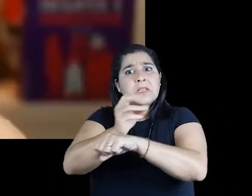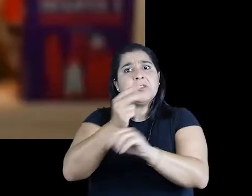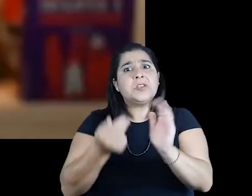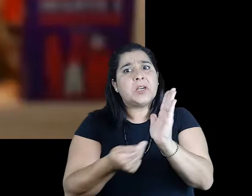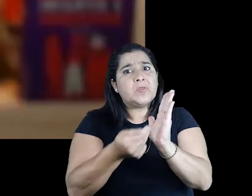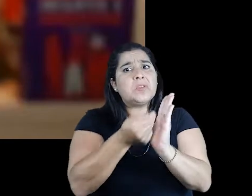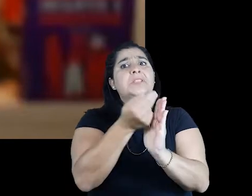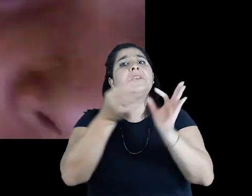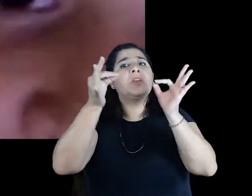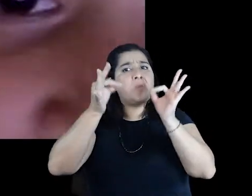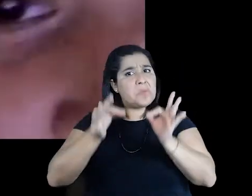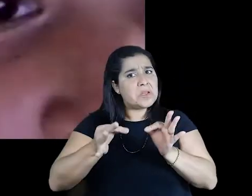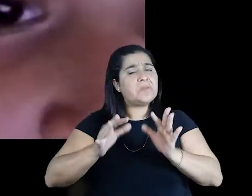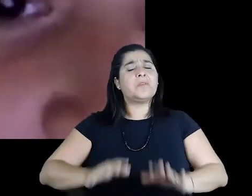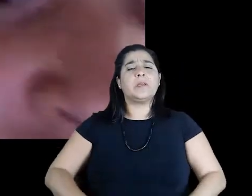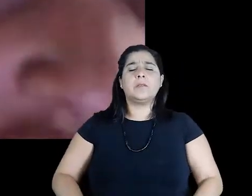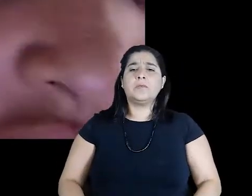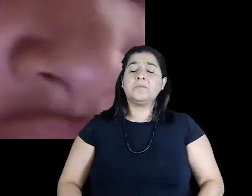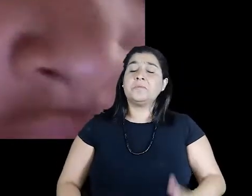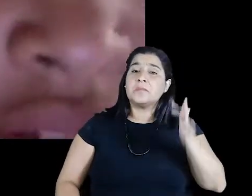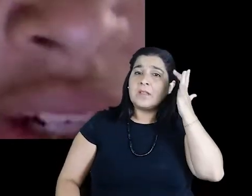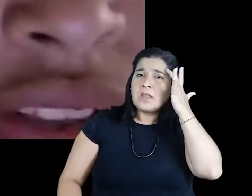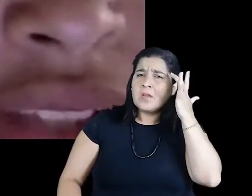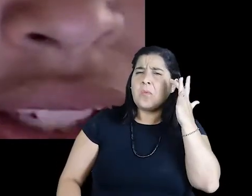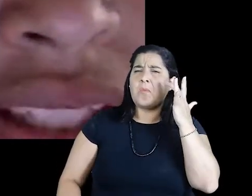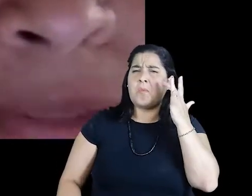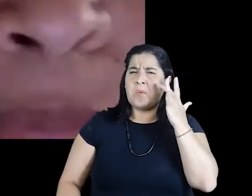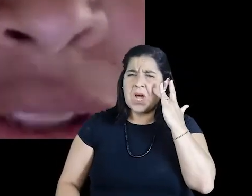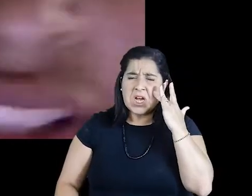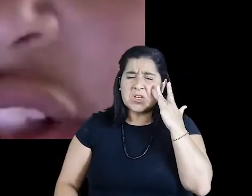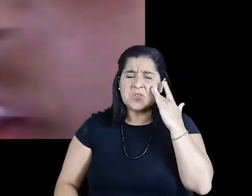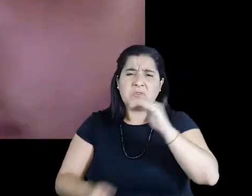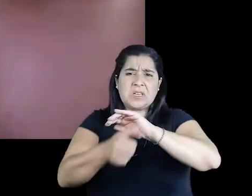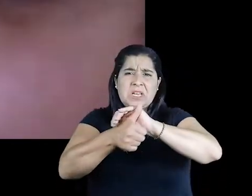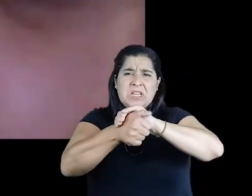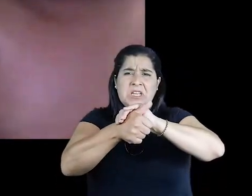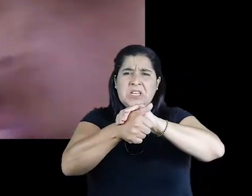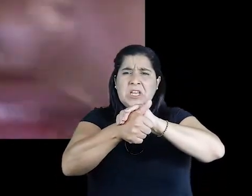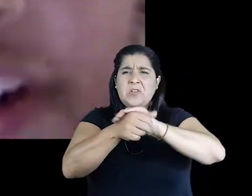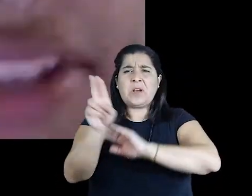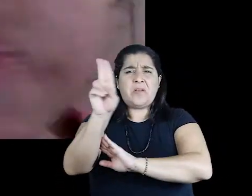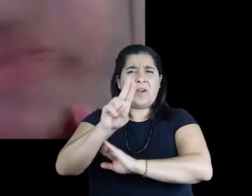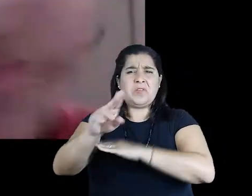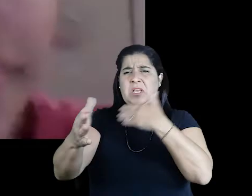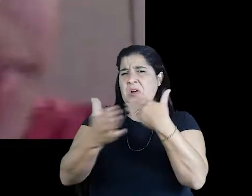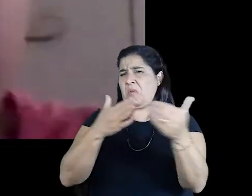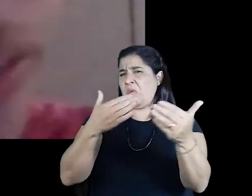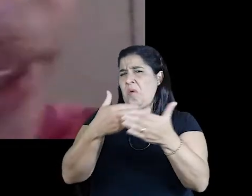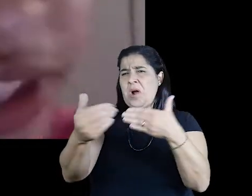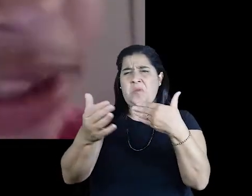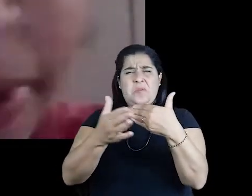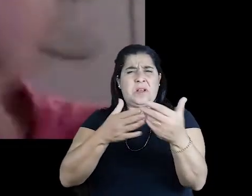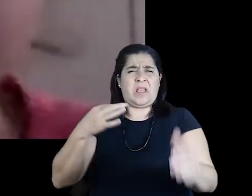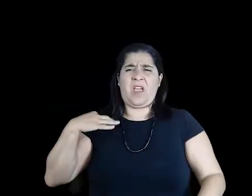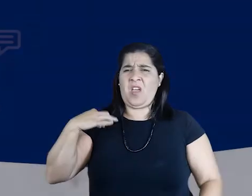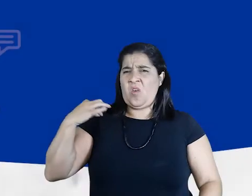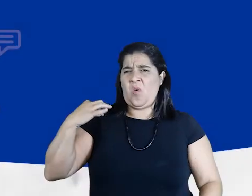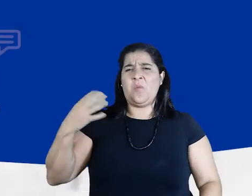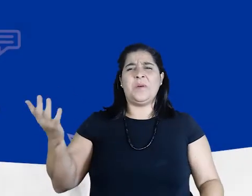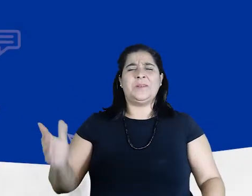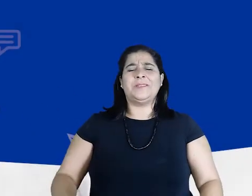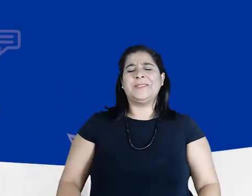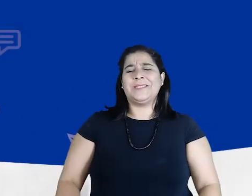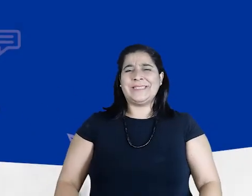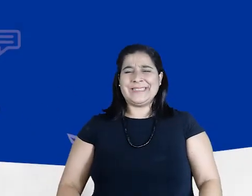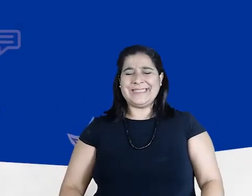ilustração. Perfeito! Eu acho que a tartaruga não tá nem se importando. Acho que ela vai sem alfaiate mesmo.